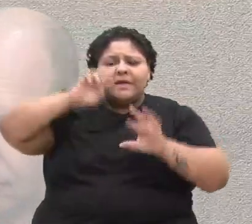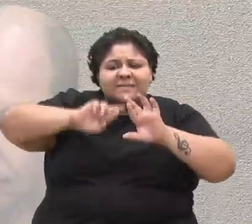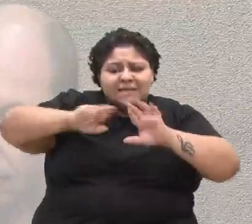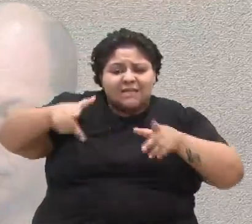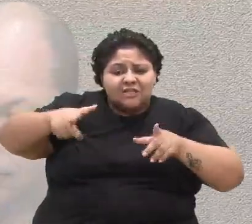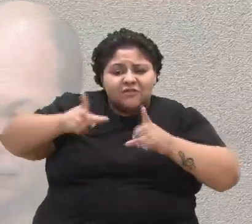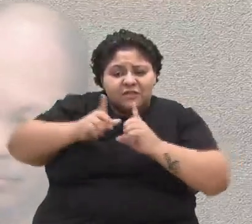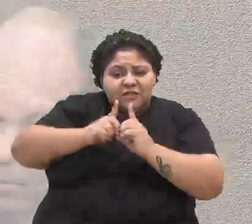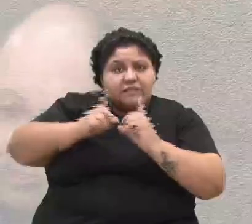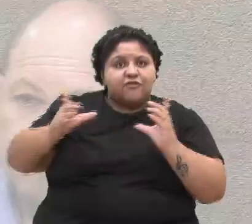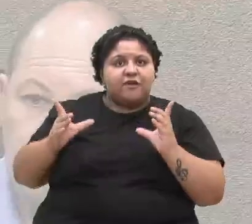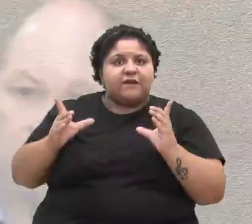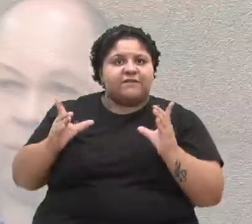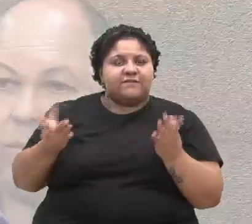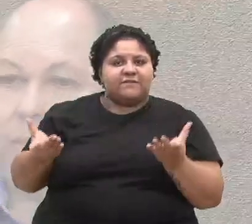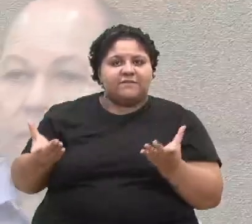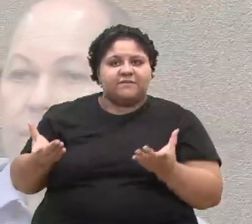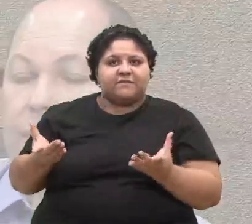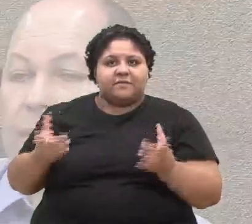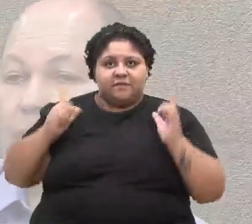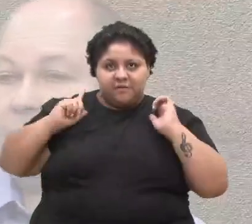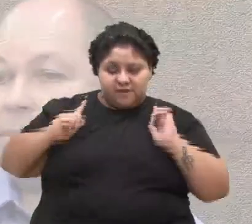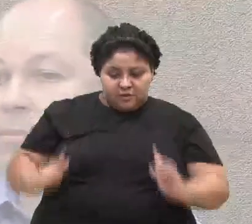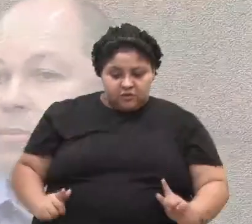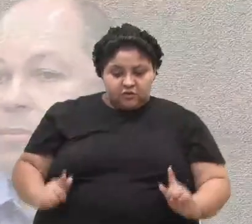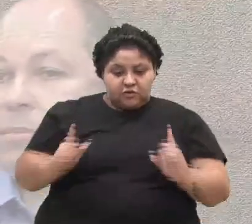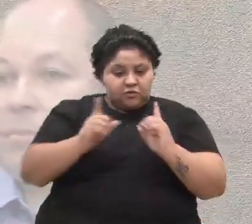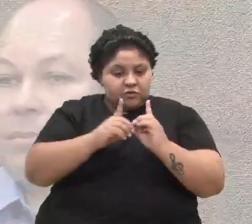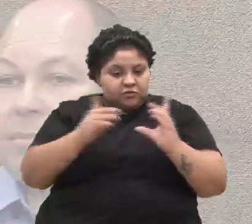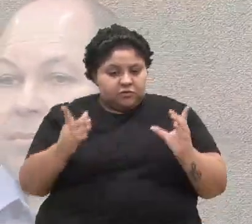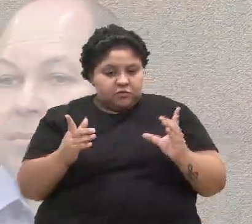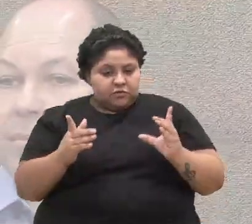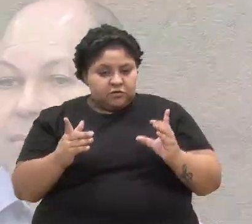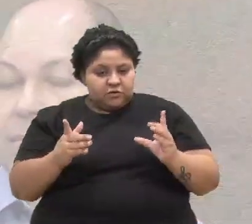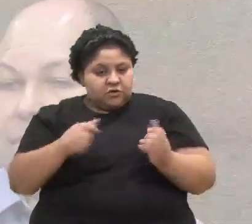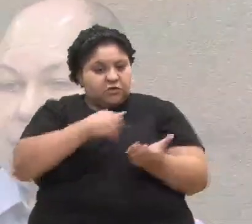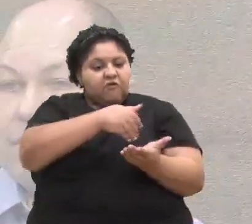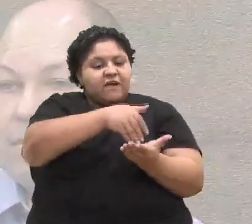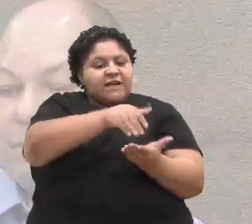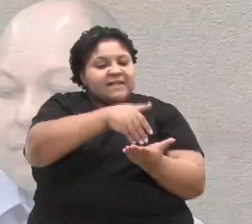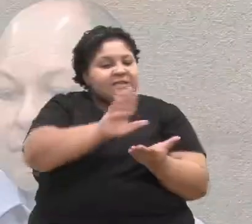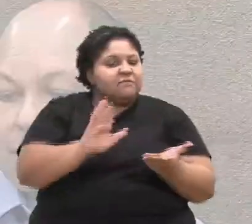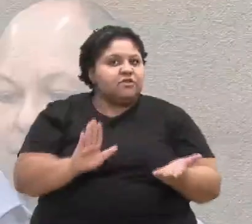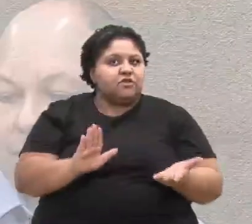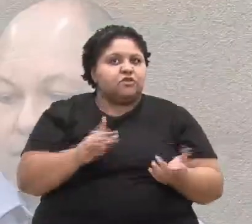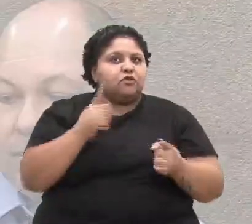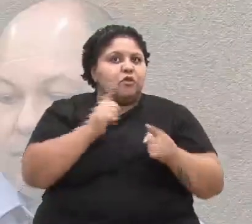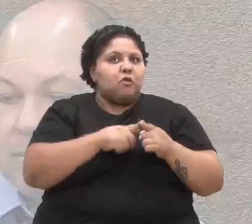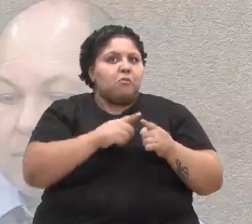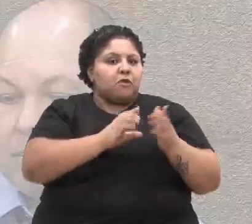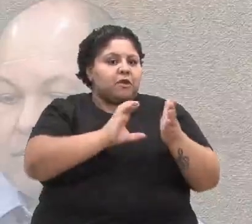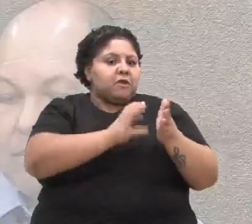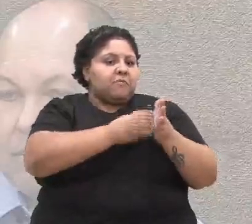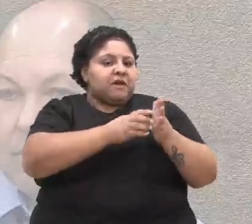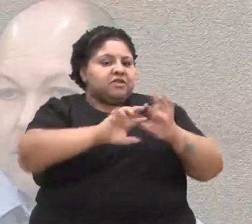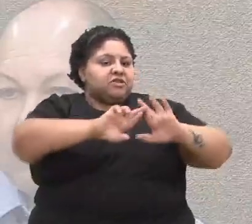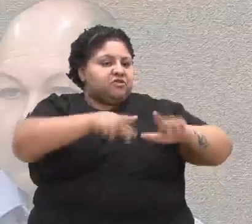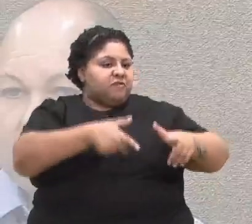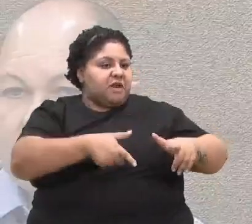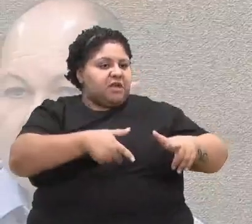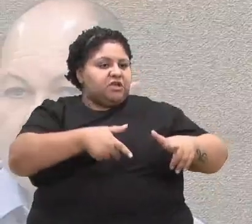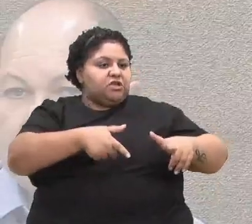é democrático. Se o gestor é democrático, não vai demitir o funcionário porque ele não é do partido dele ou não pensa como